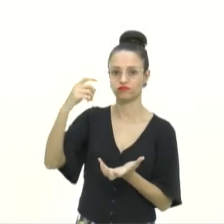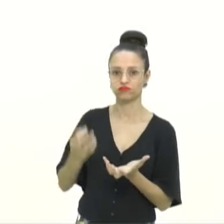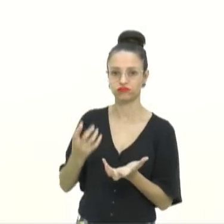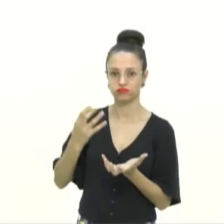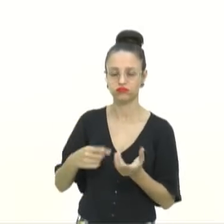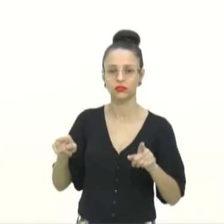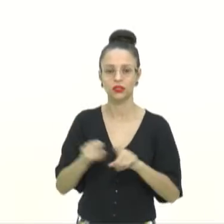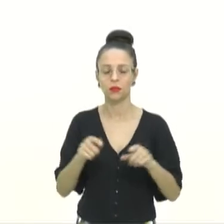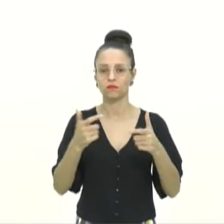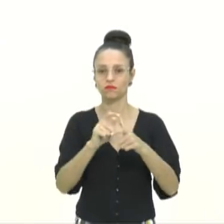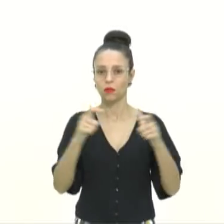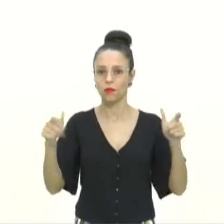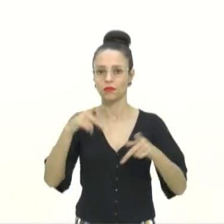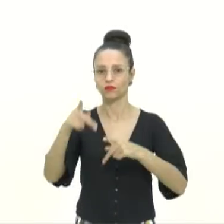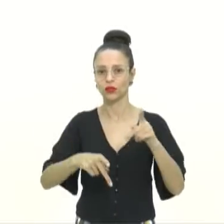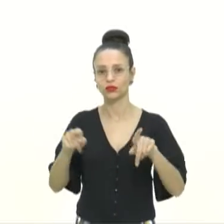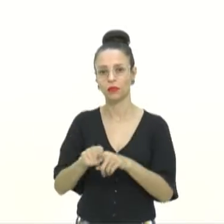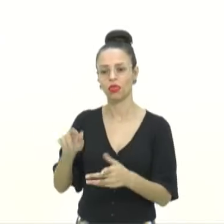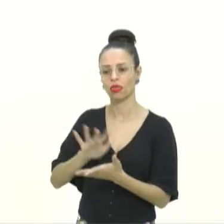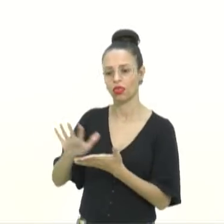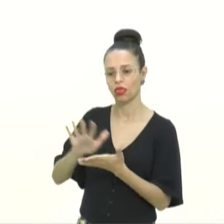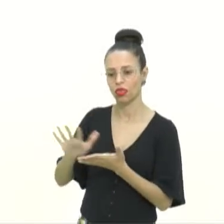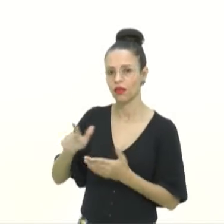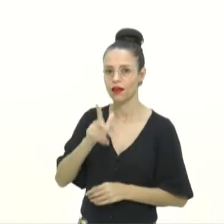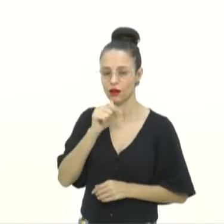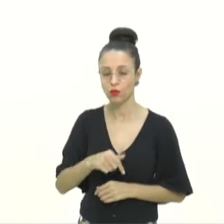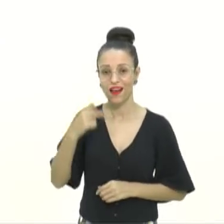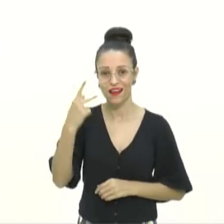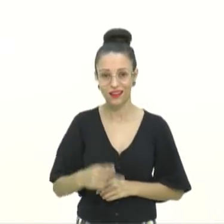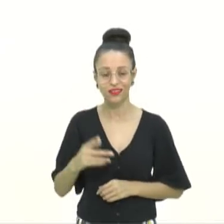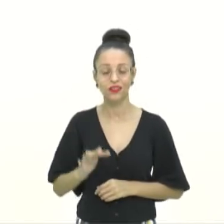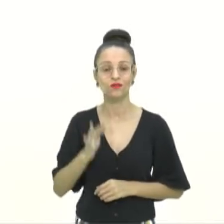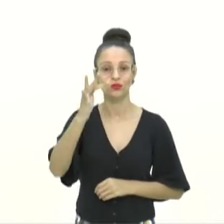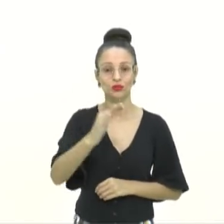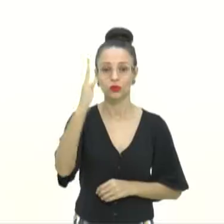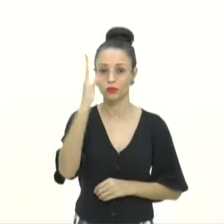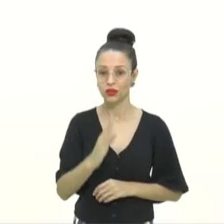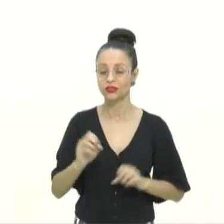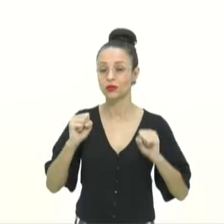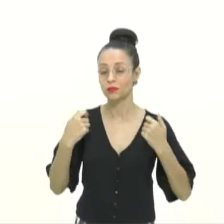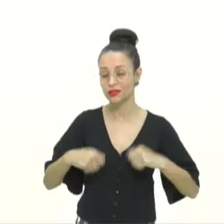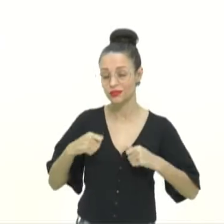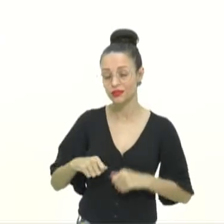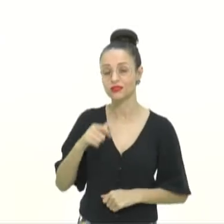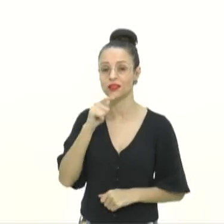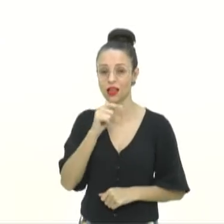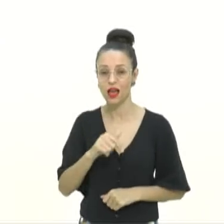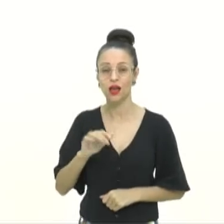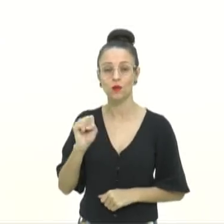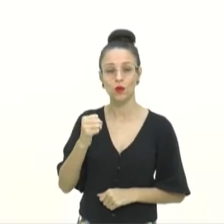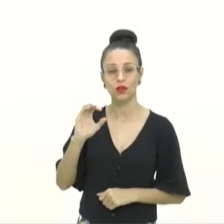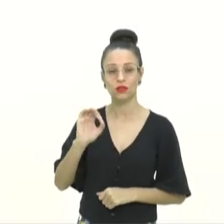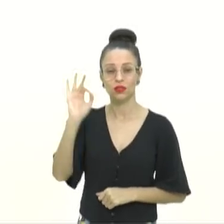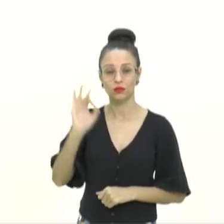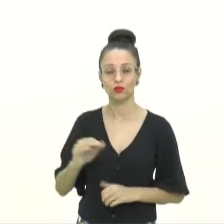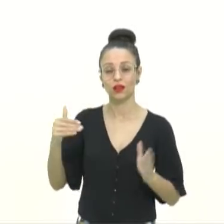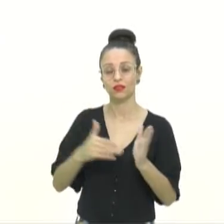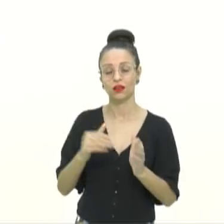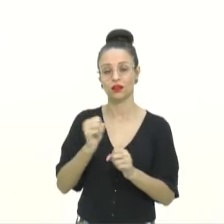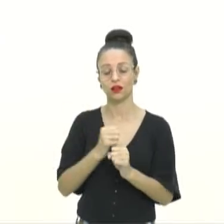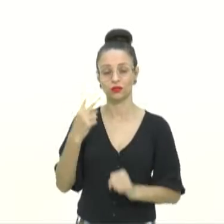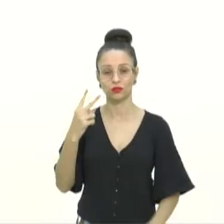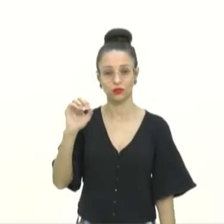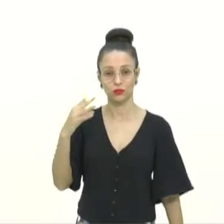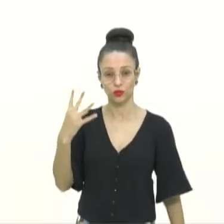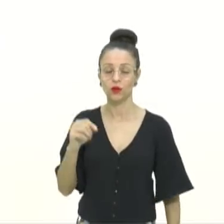e desperdício, demanda de água no Brasil pode aumentar quase 80% até 2040,